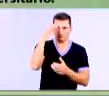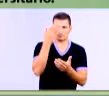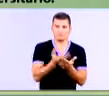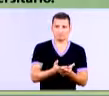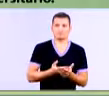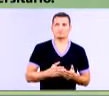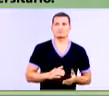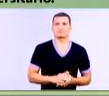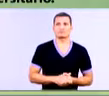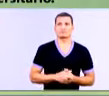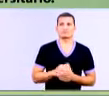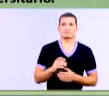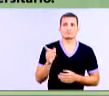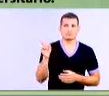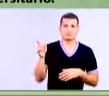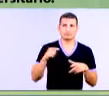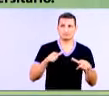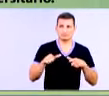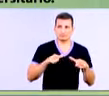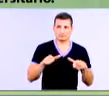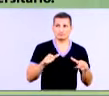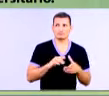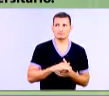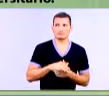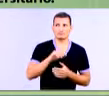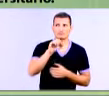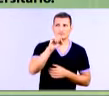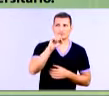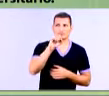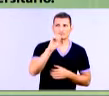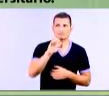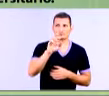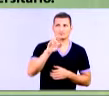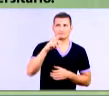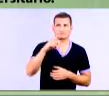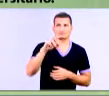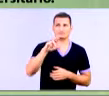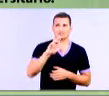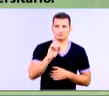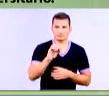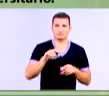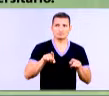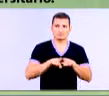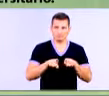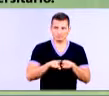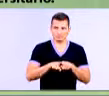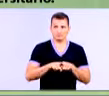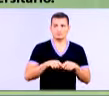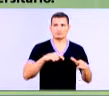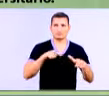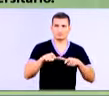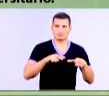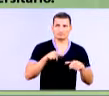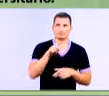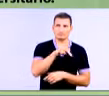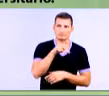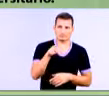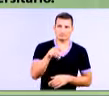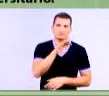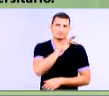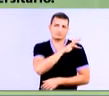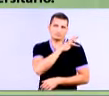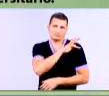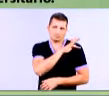E ele trabalha no SERPRO, é o diretor do SERPRO e também atua como professor universitário há bastante tempo, há 16 anos exatamente, que nem